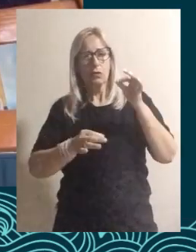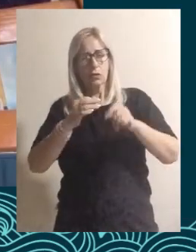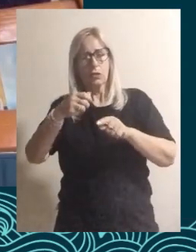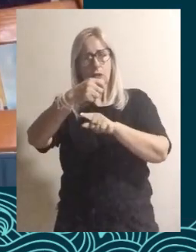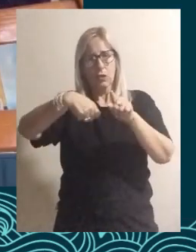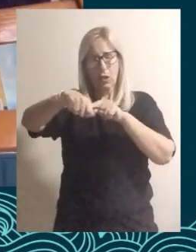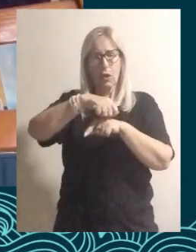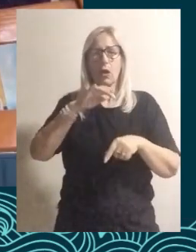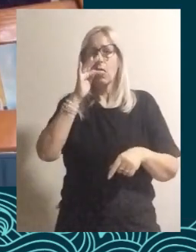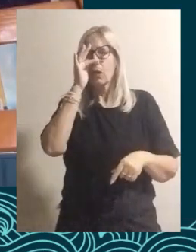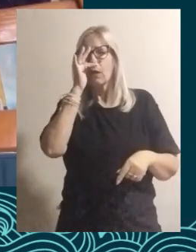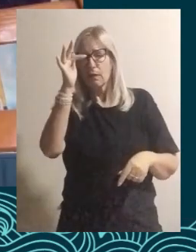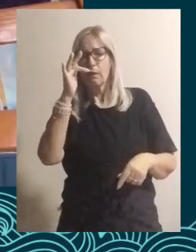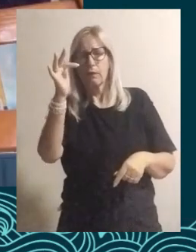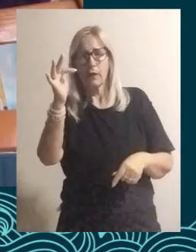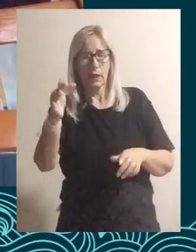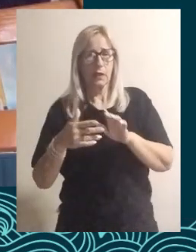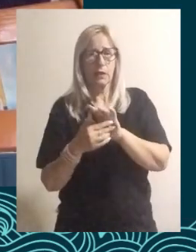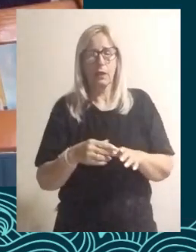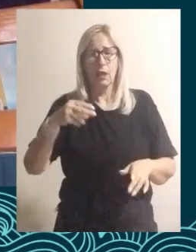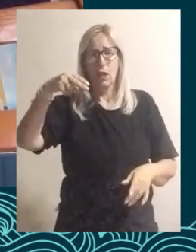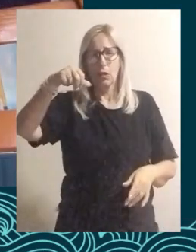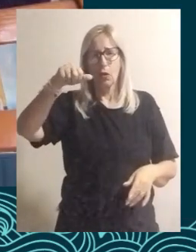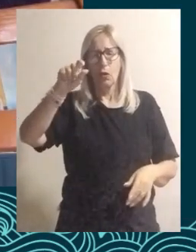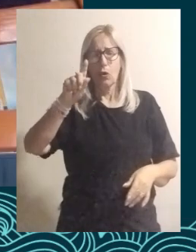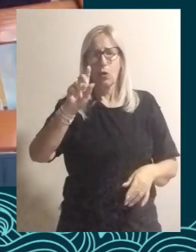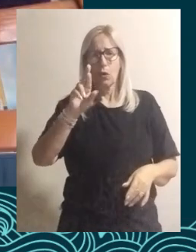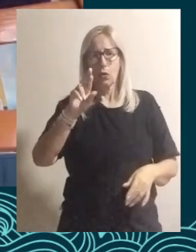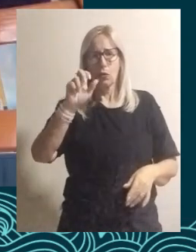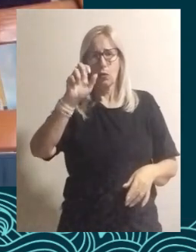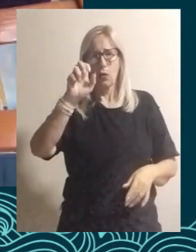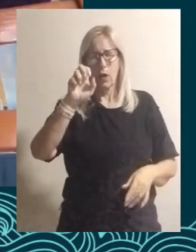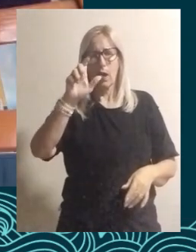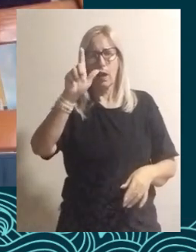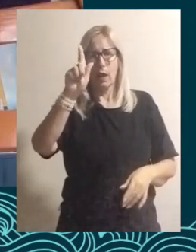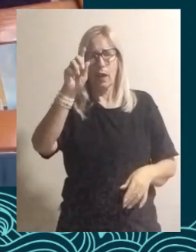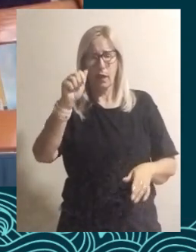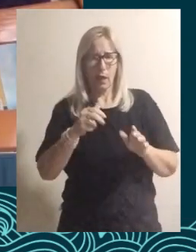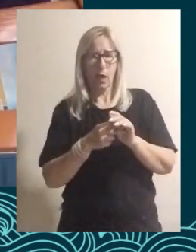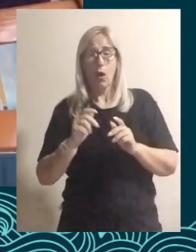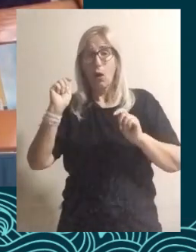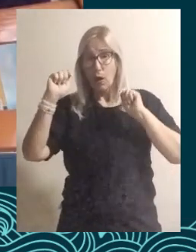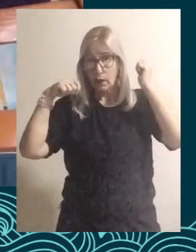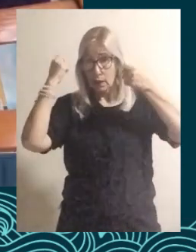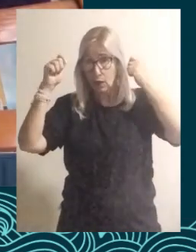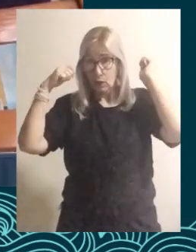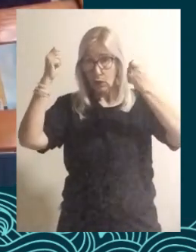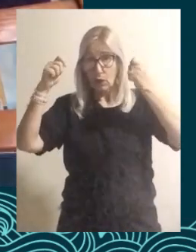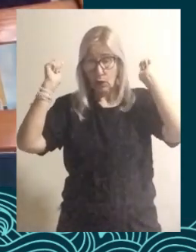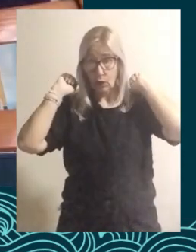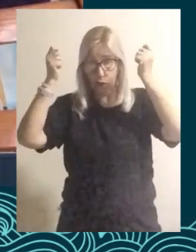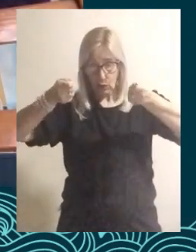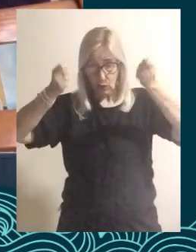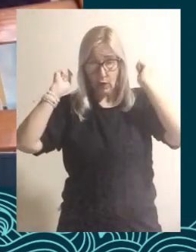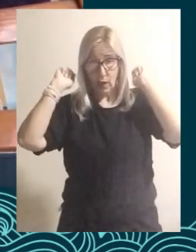Com mais justiça social na França ou na Noruega, que foi onde eu comecei a viagem, ou mesmo aqui na Groenlândia.